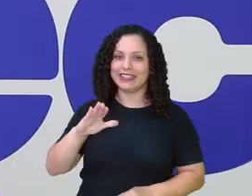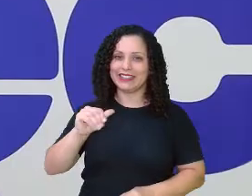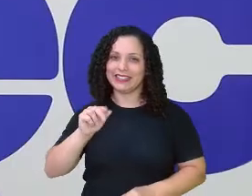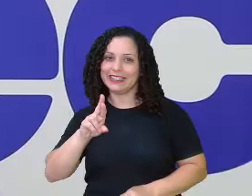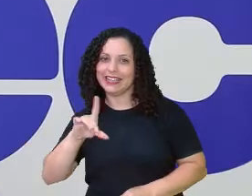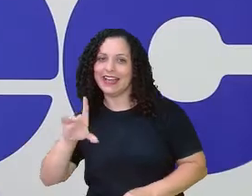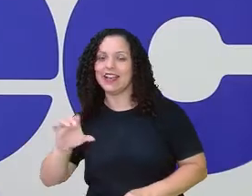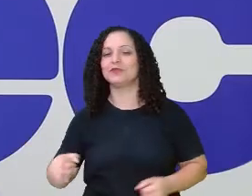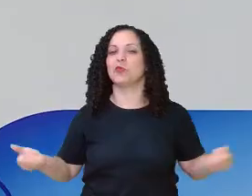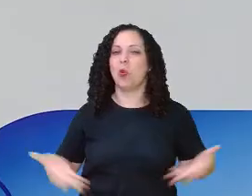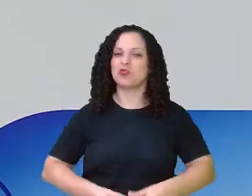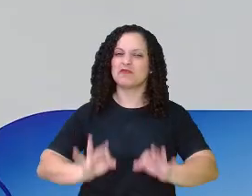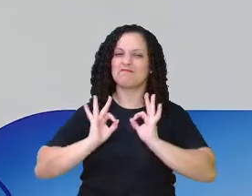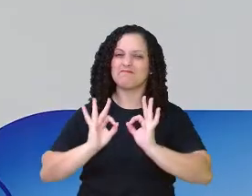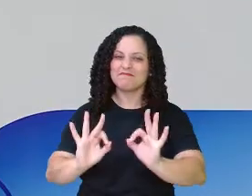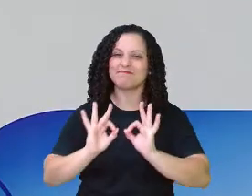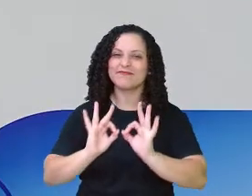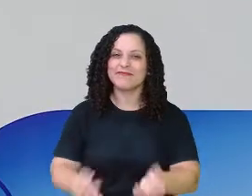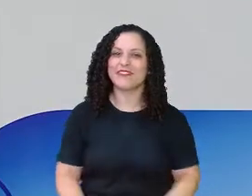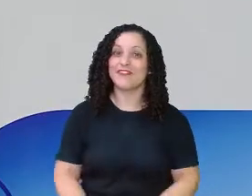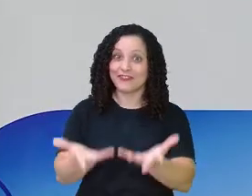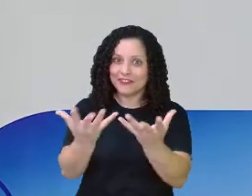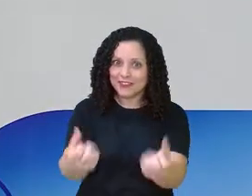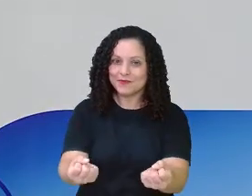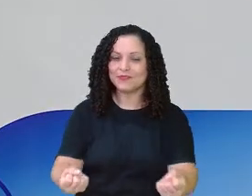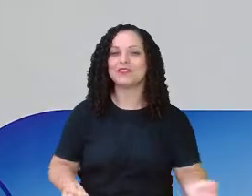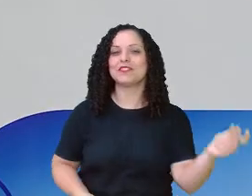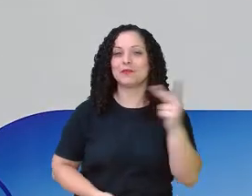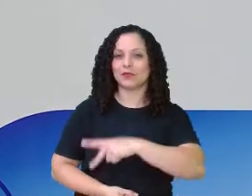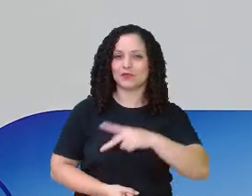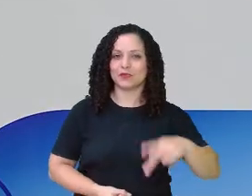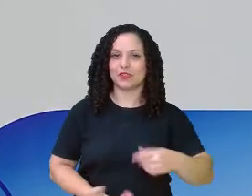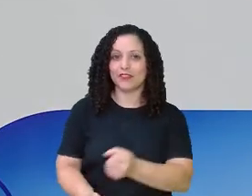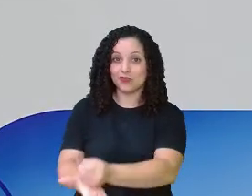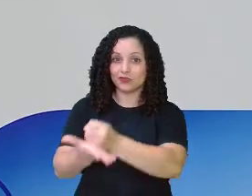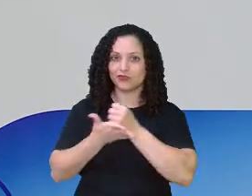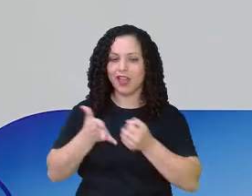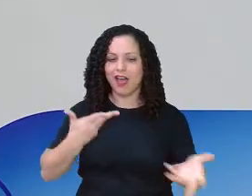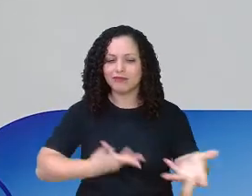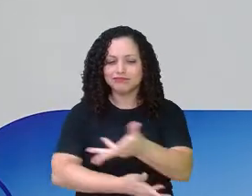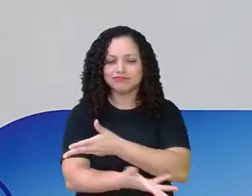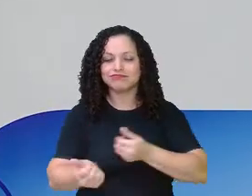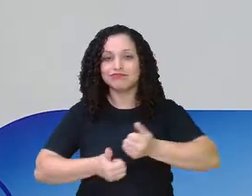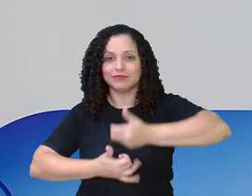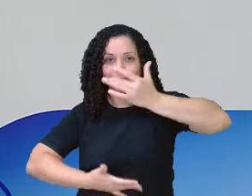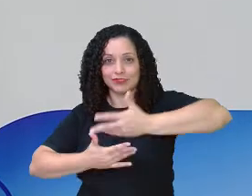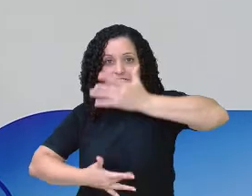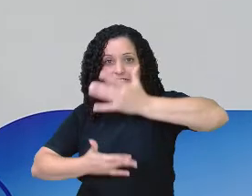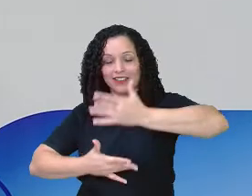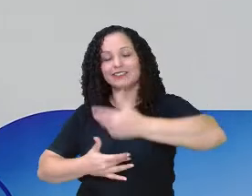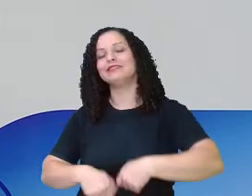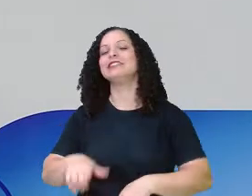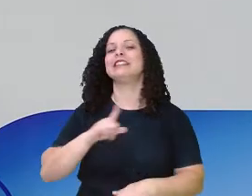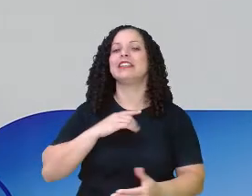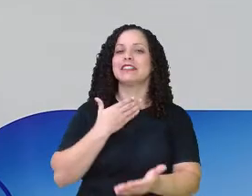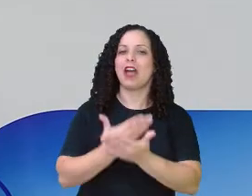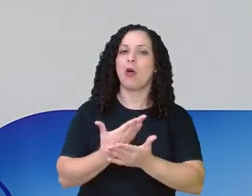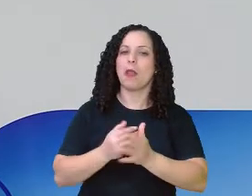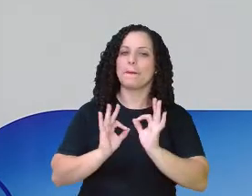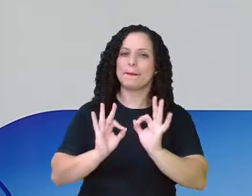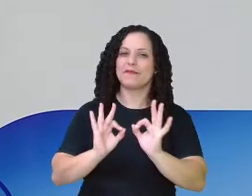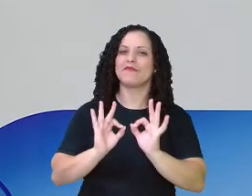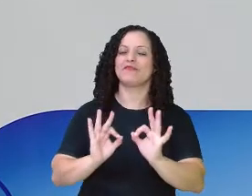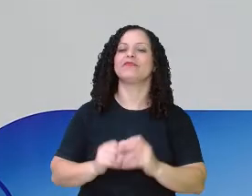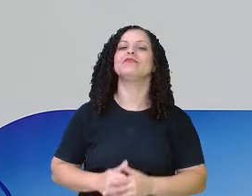sucesso hoje. Vamos embora que Marta está aqui, ó, vai me auxiliar bastante aí para poder a gente ter essa aula massa.